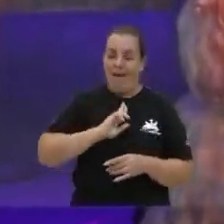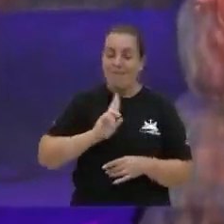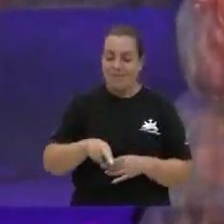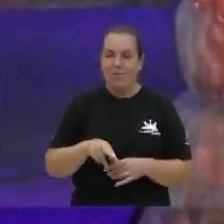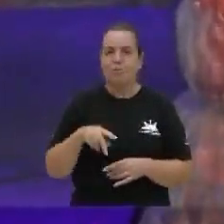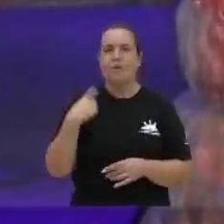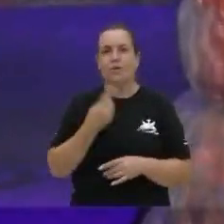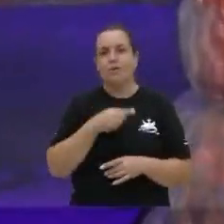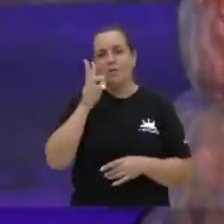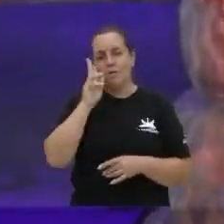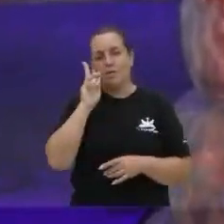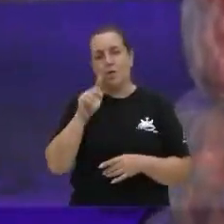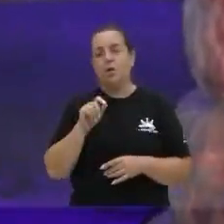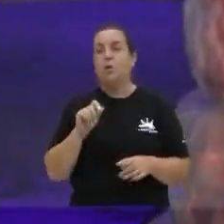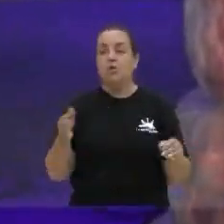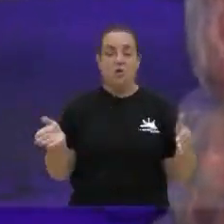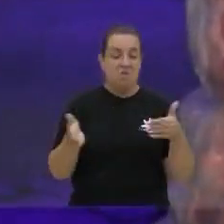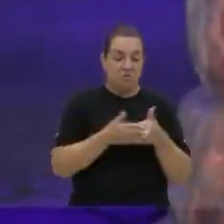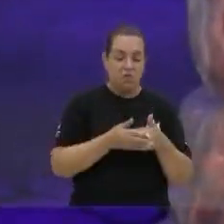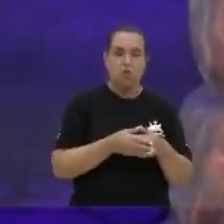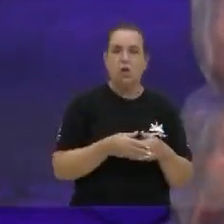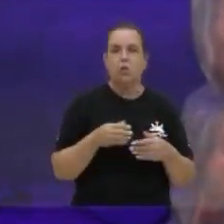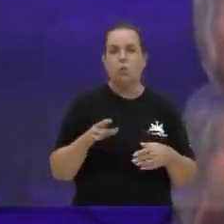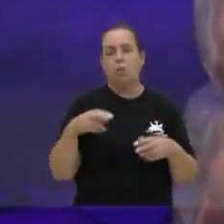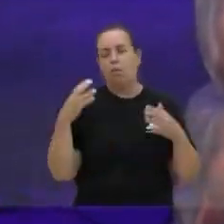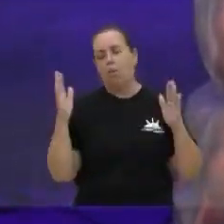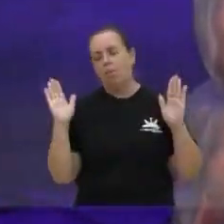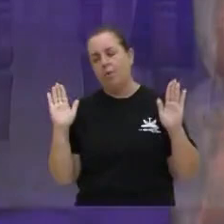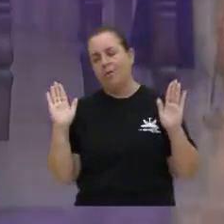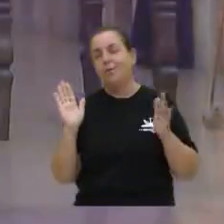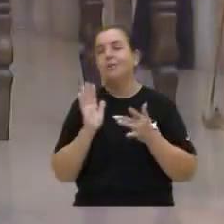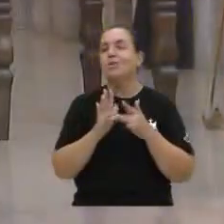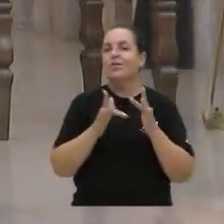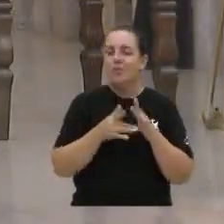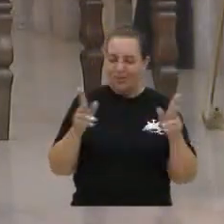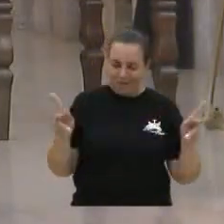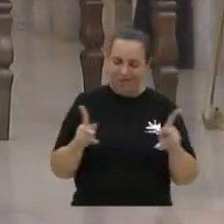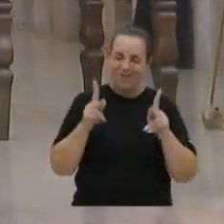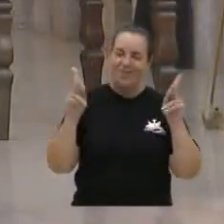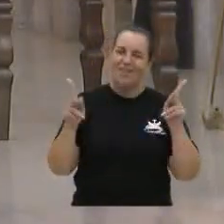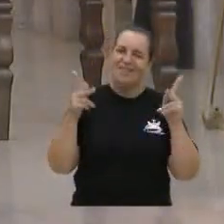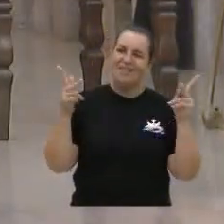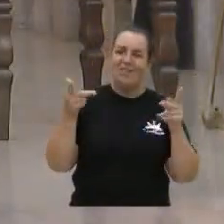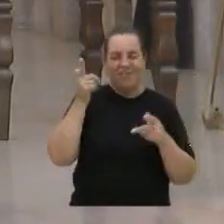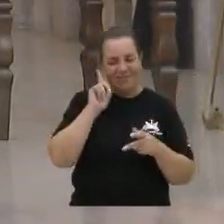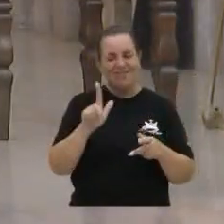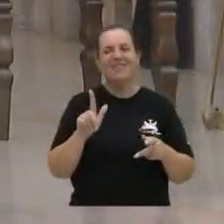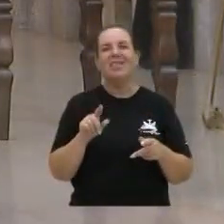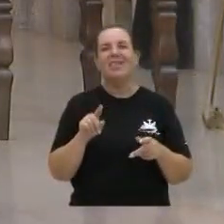foi fechado com a morte, Jesus rompeu na eternidade.